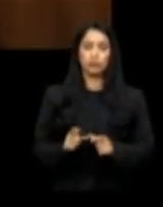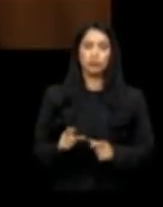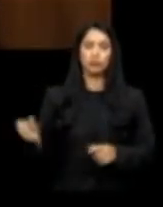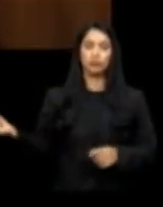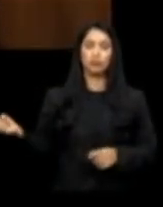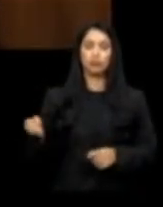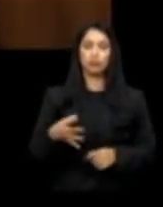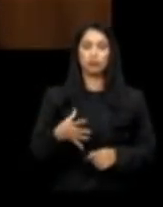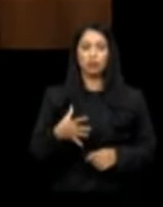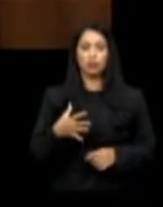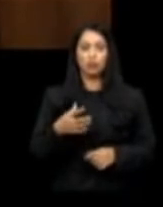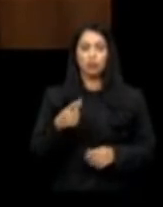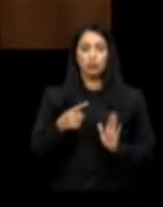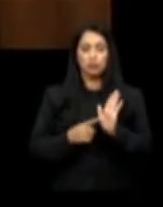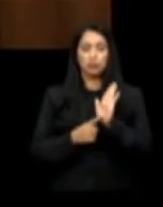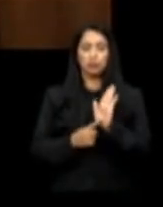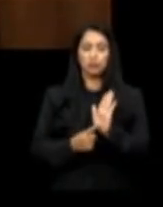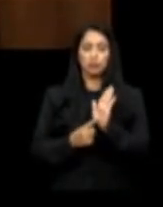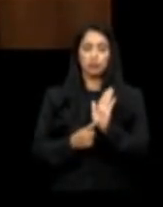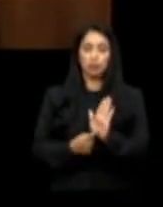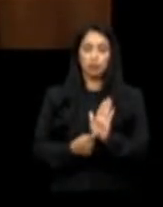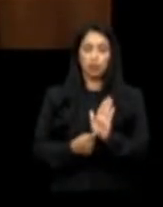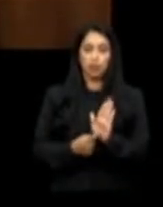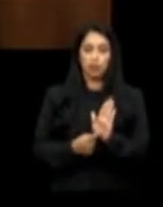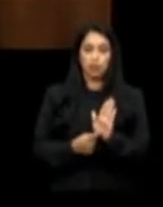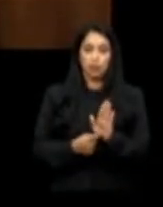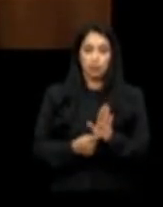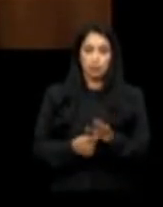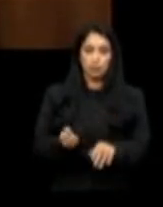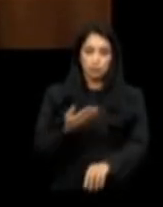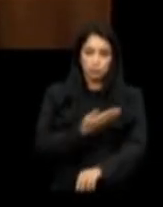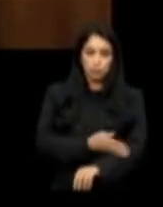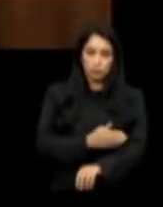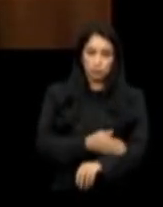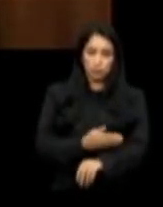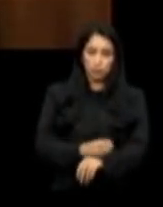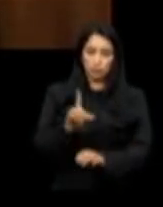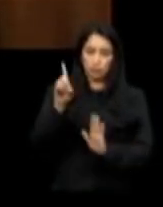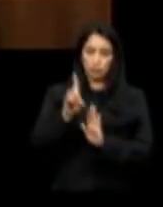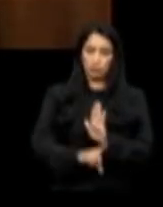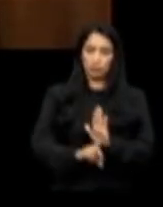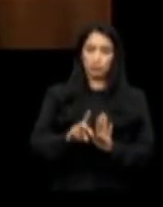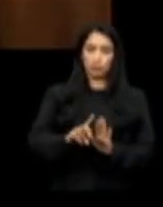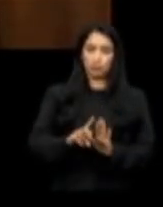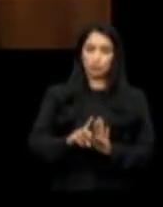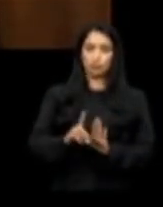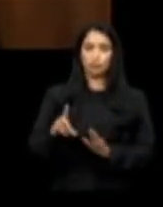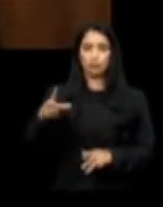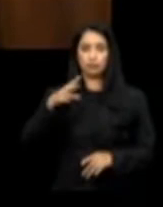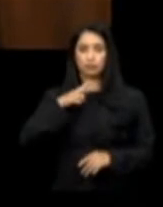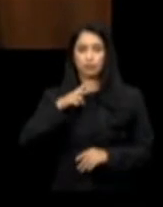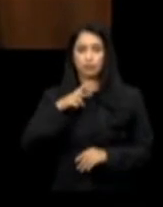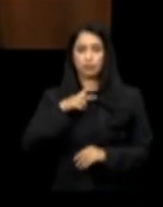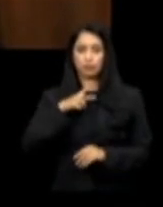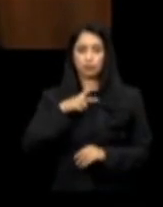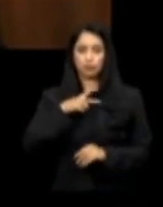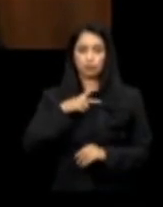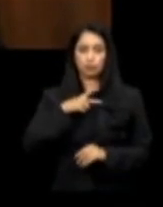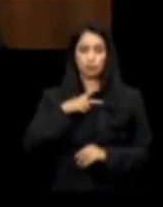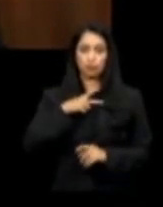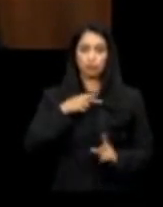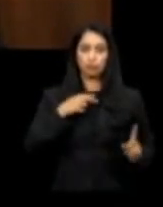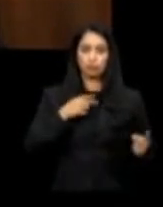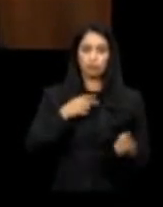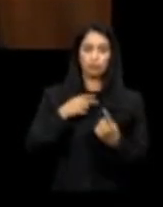nova abordagem revelou-se paradigmática por ter permitido que o direito à privacidade não mais ficasse estaticamente restrito